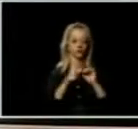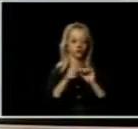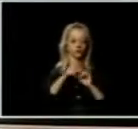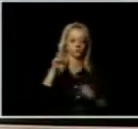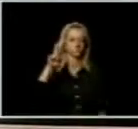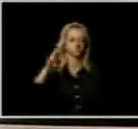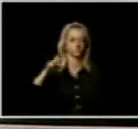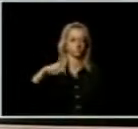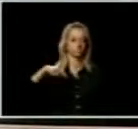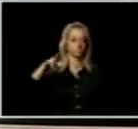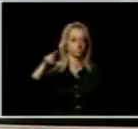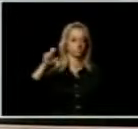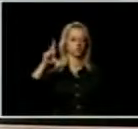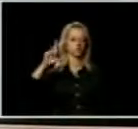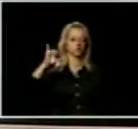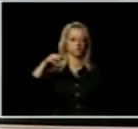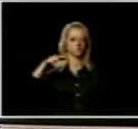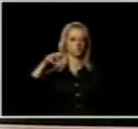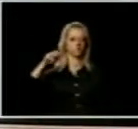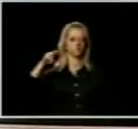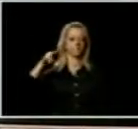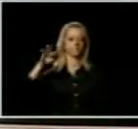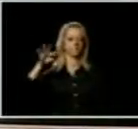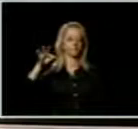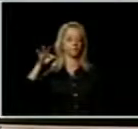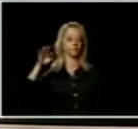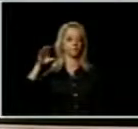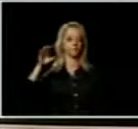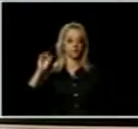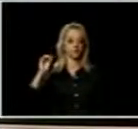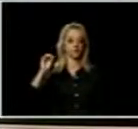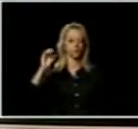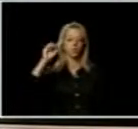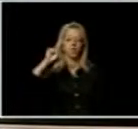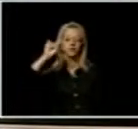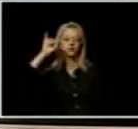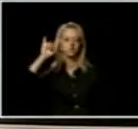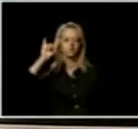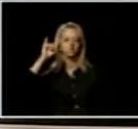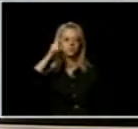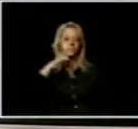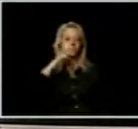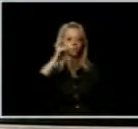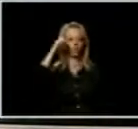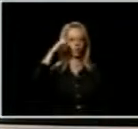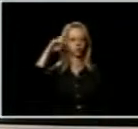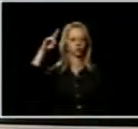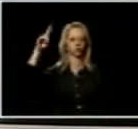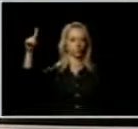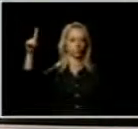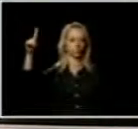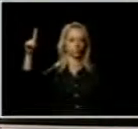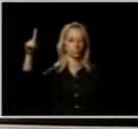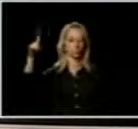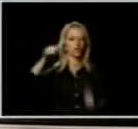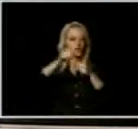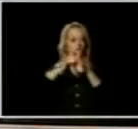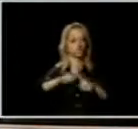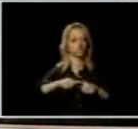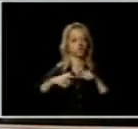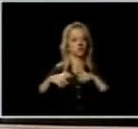queremos informações se a diretora tem atuado diretamente na Secretaria de Educação. Isso não